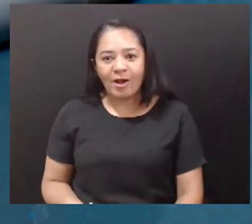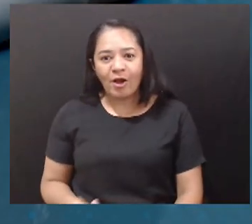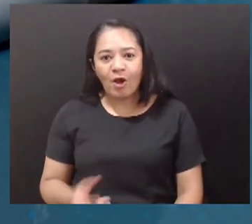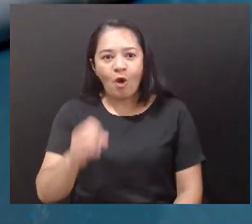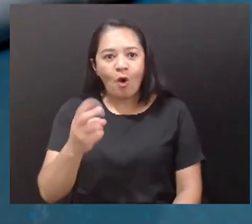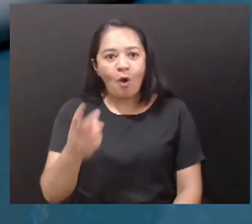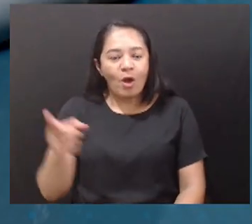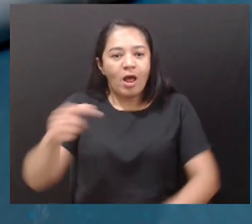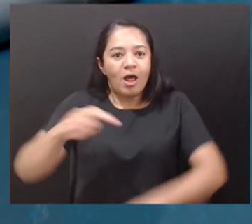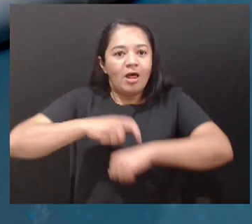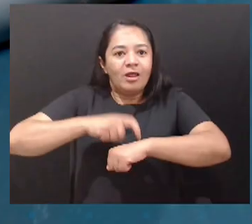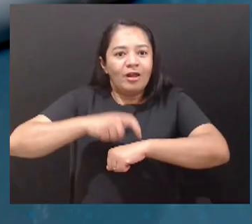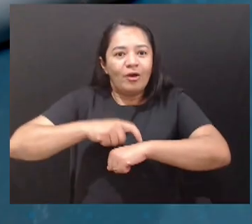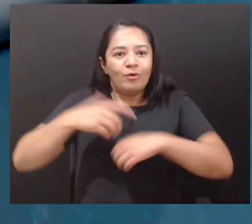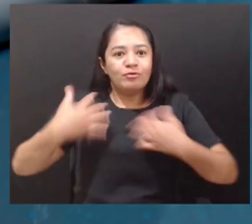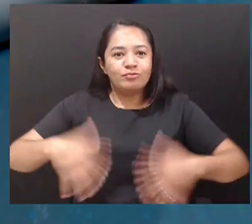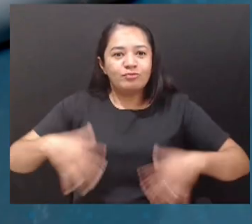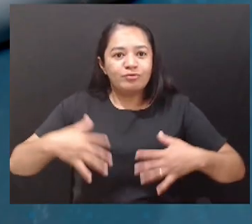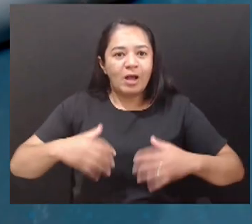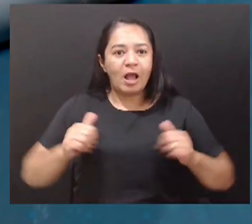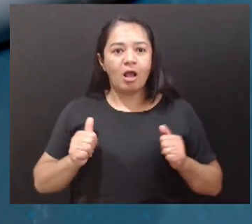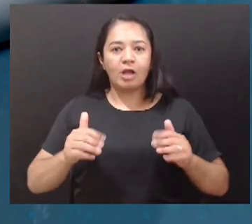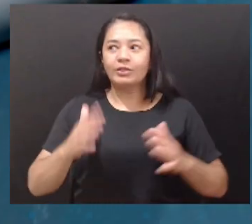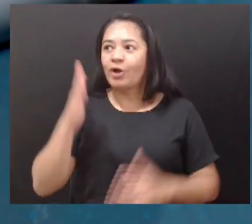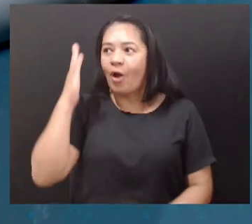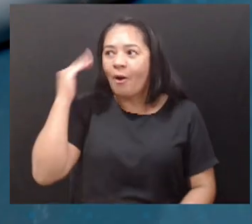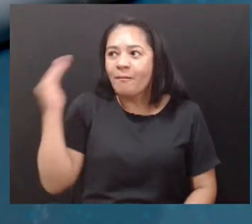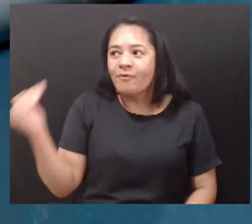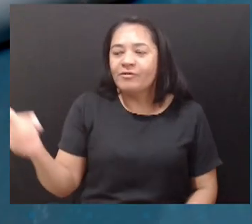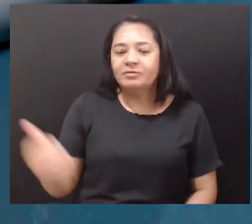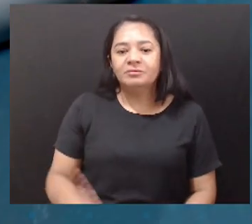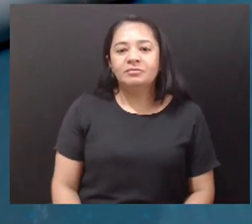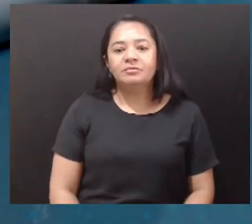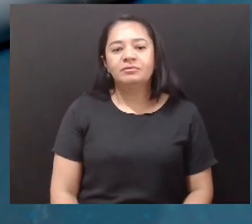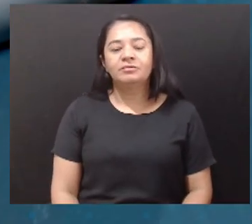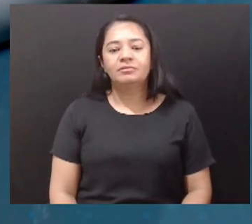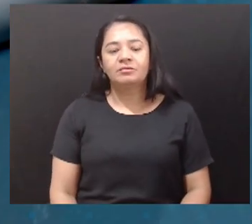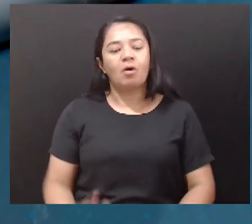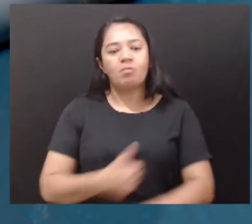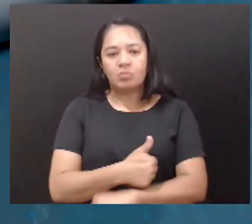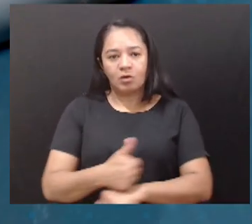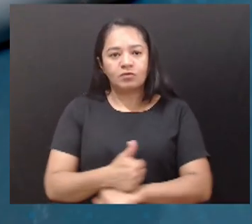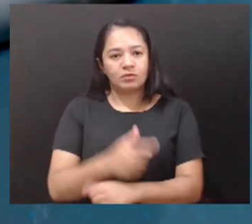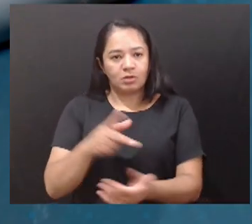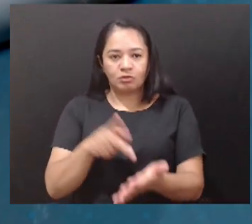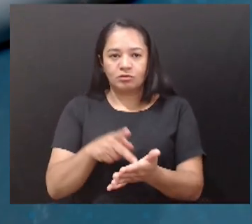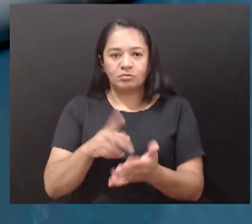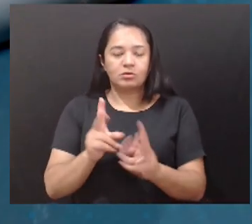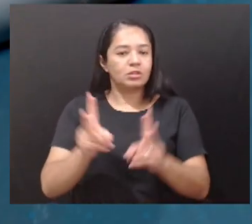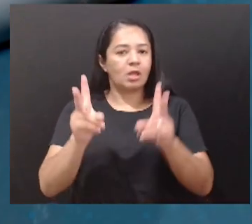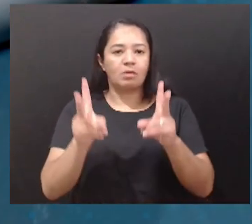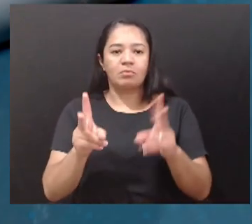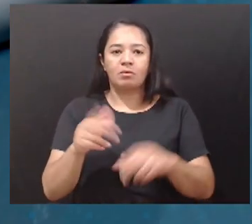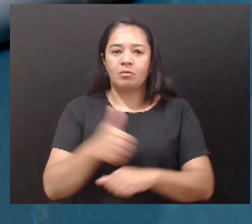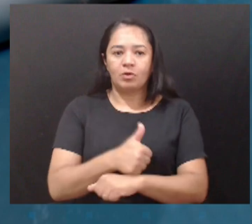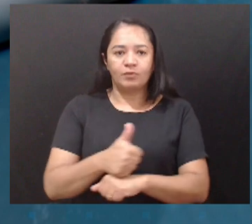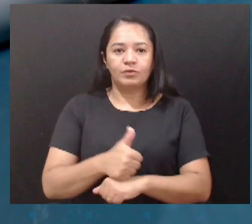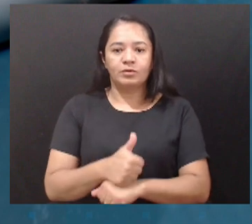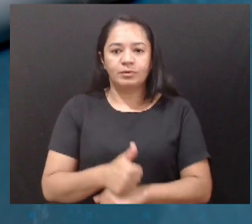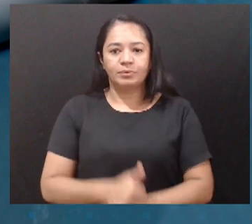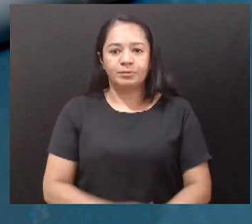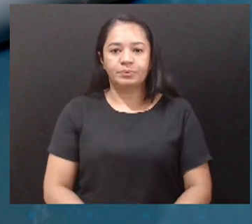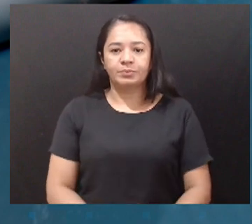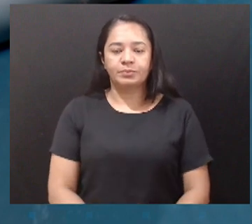momento agiu como fã? Não, como profissional mesmo. Eu sempre fui profissional nessa parte, né? E aí